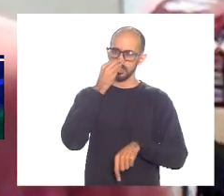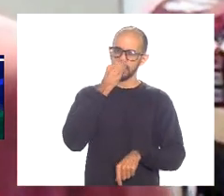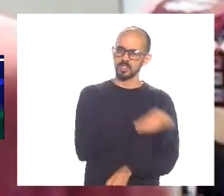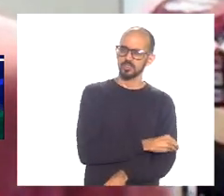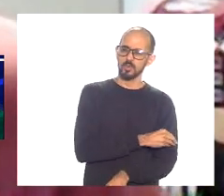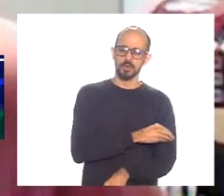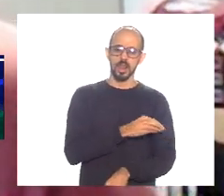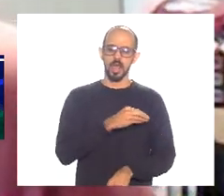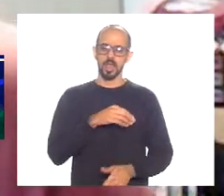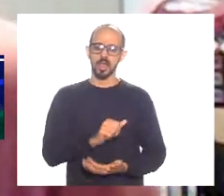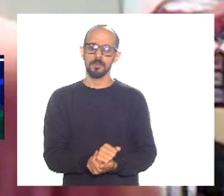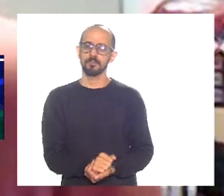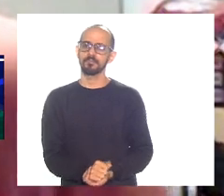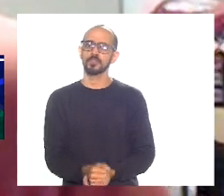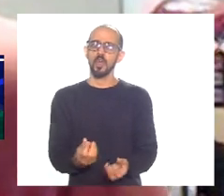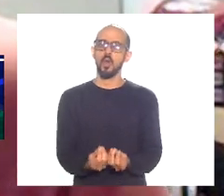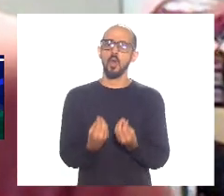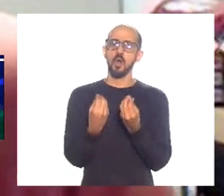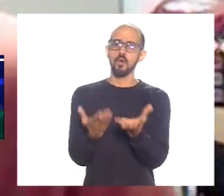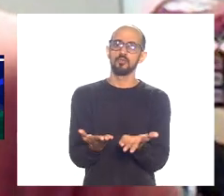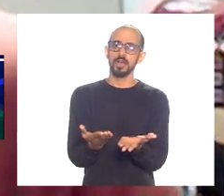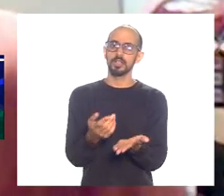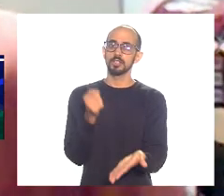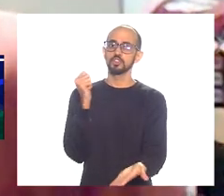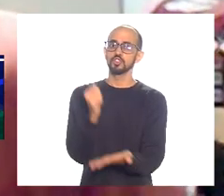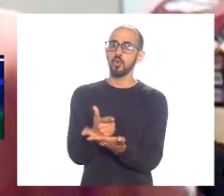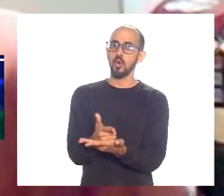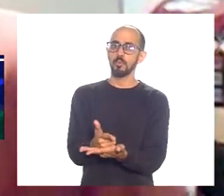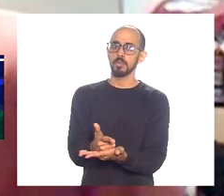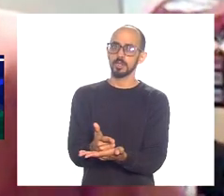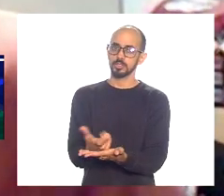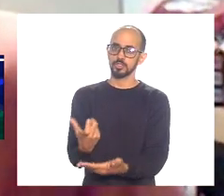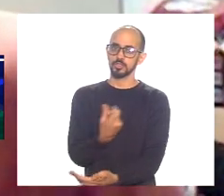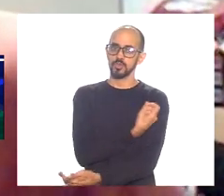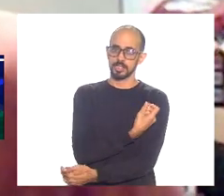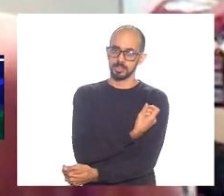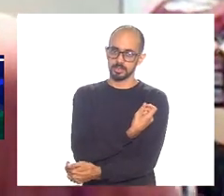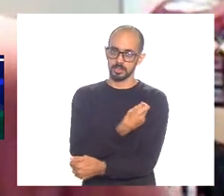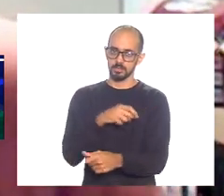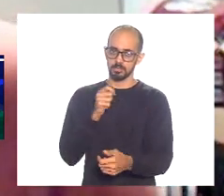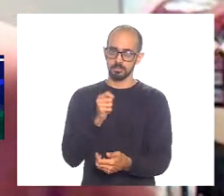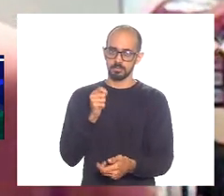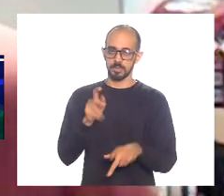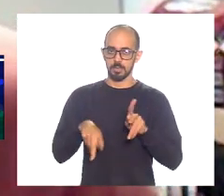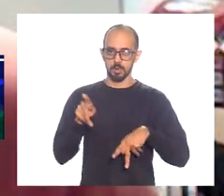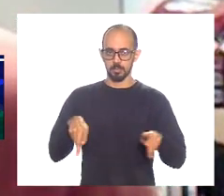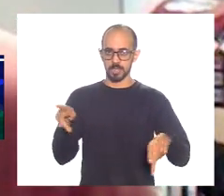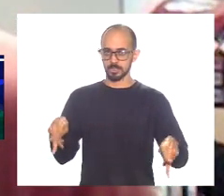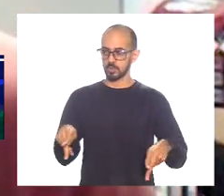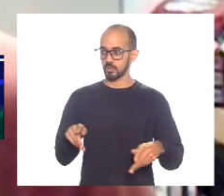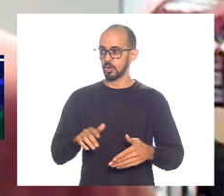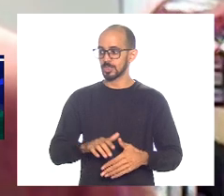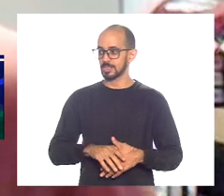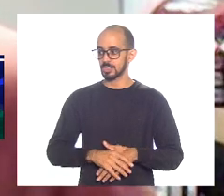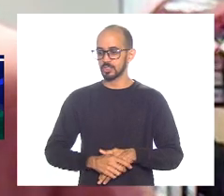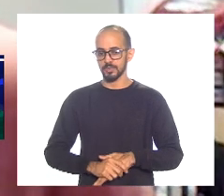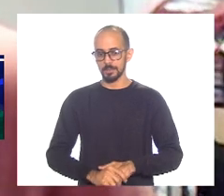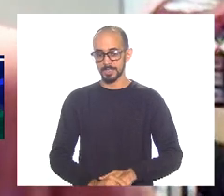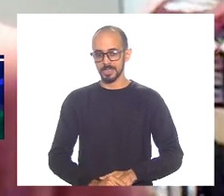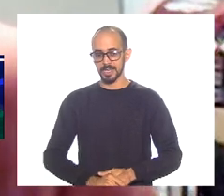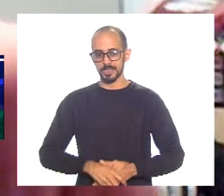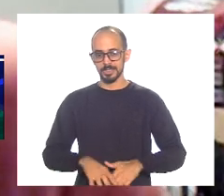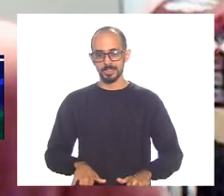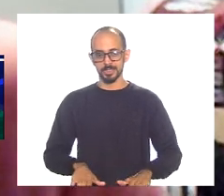desconsiderou oferta de compras para vacinar a população brasileira. Seja